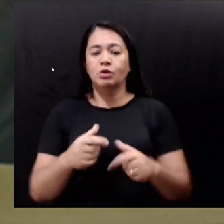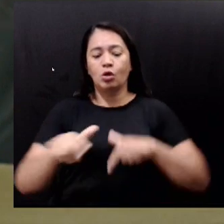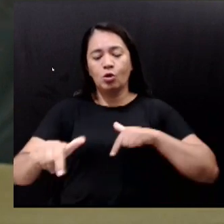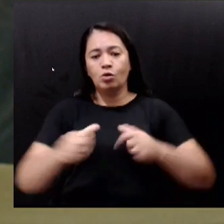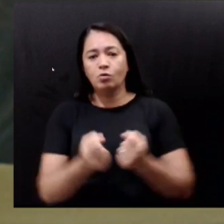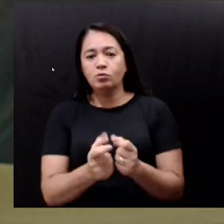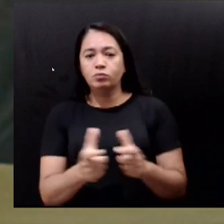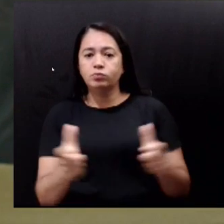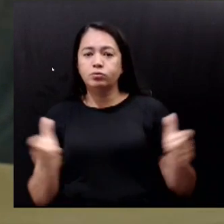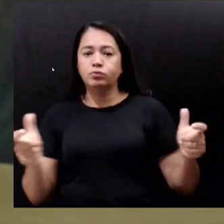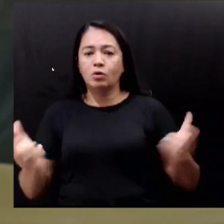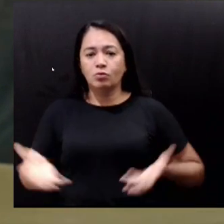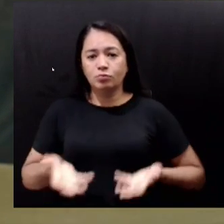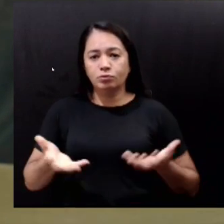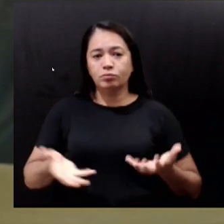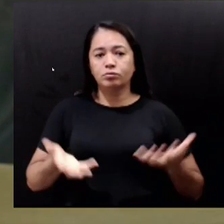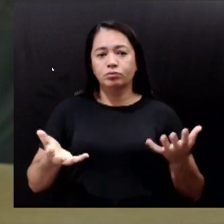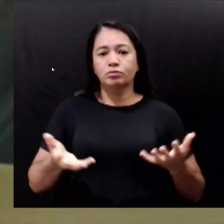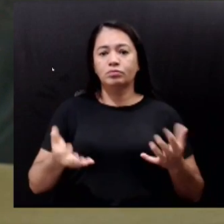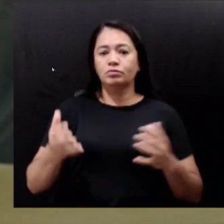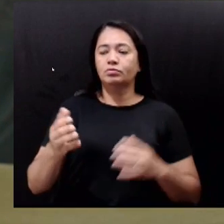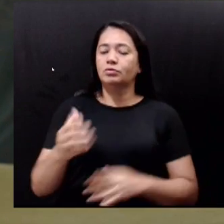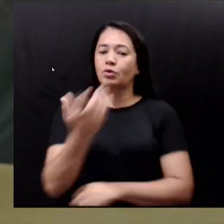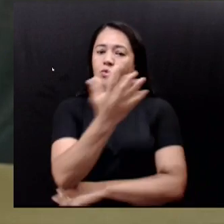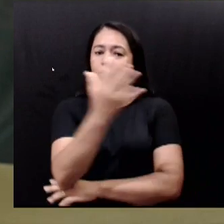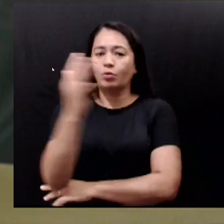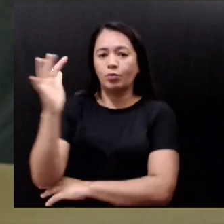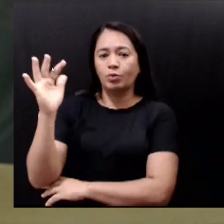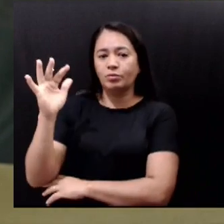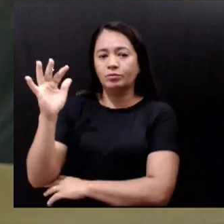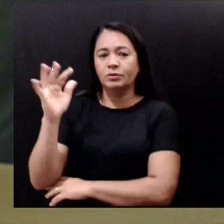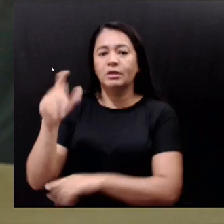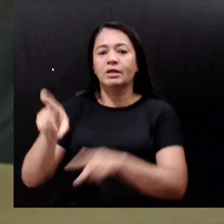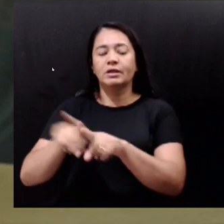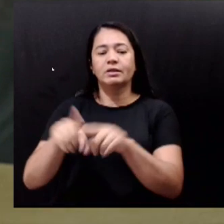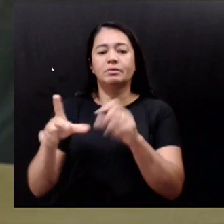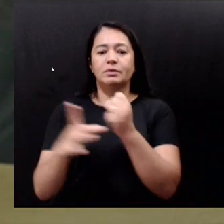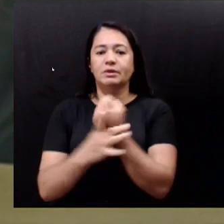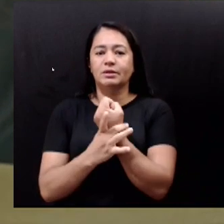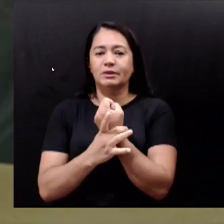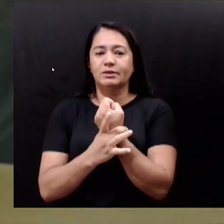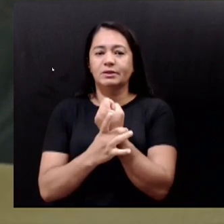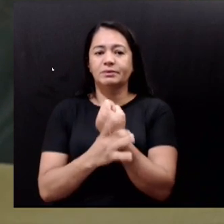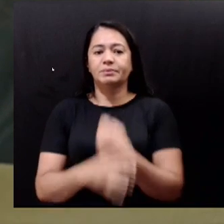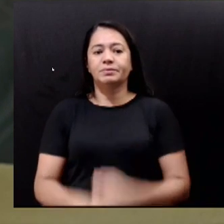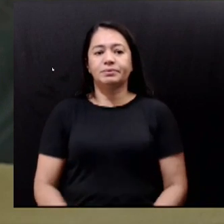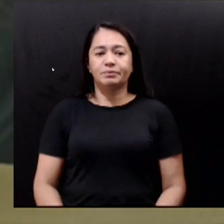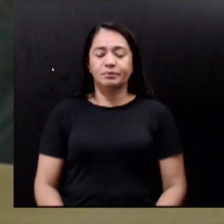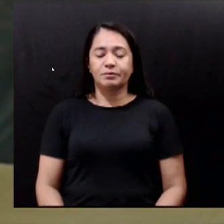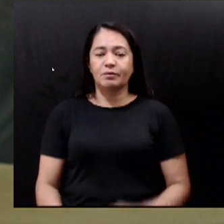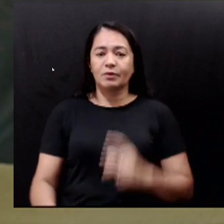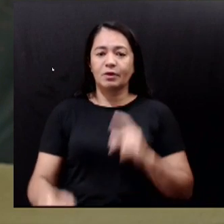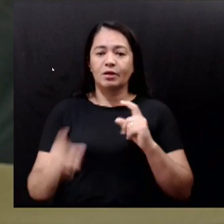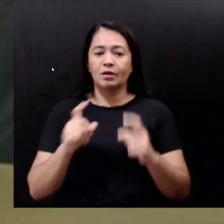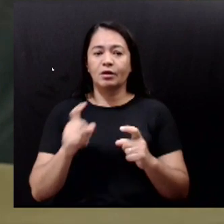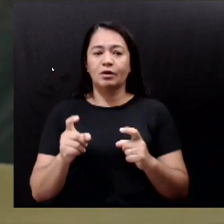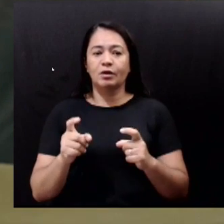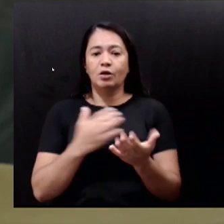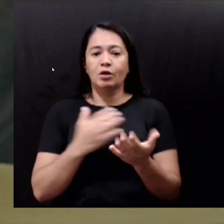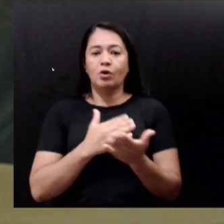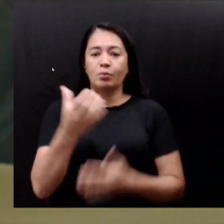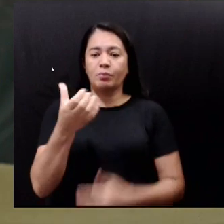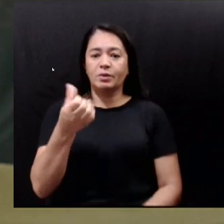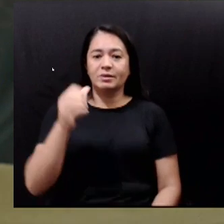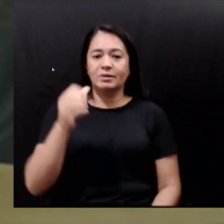para a preservação da paisagem urbana e a segurança da malha viária. A reunião ordinária será aberta às 18h hoje no plenário